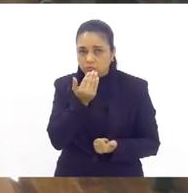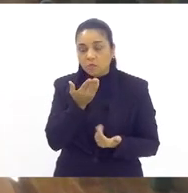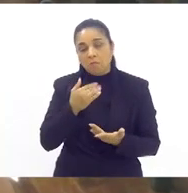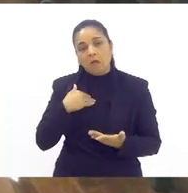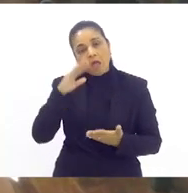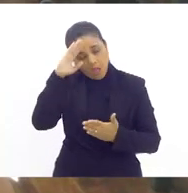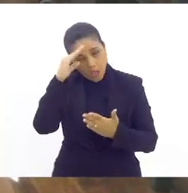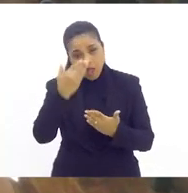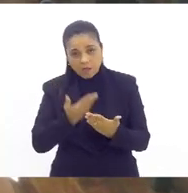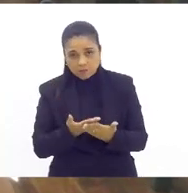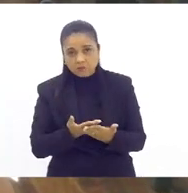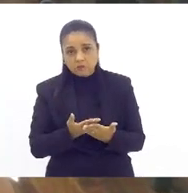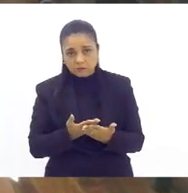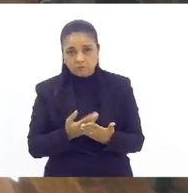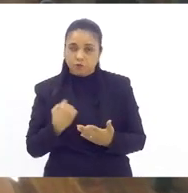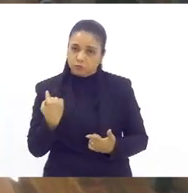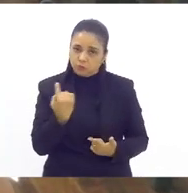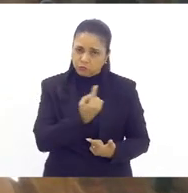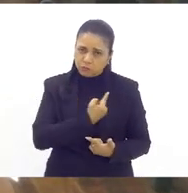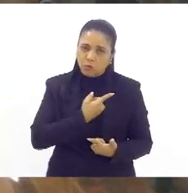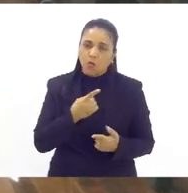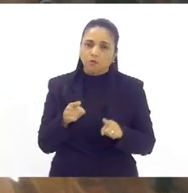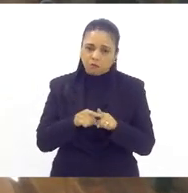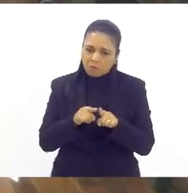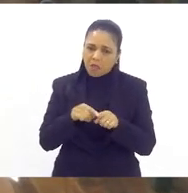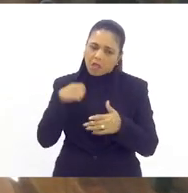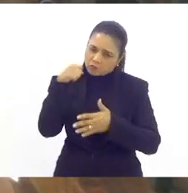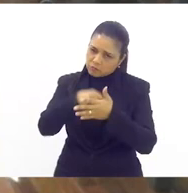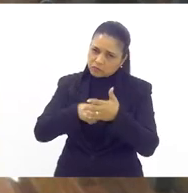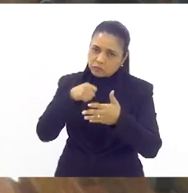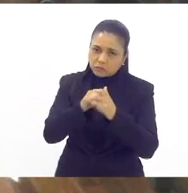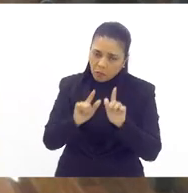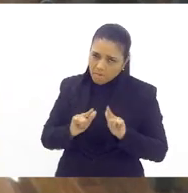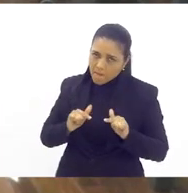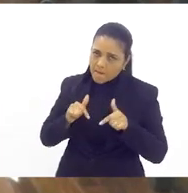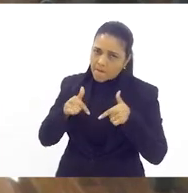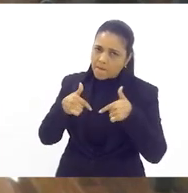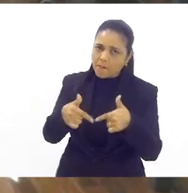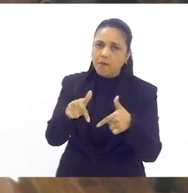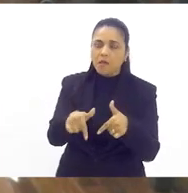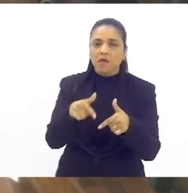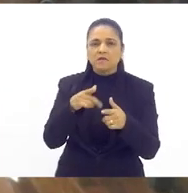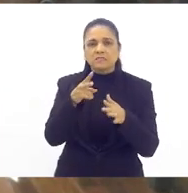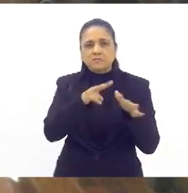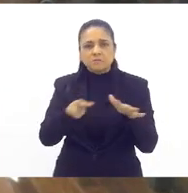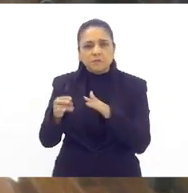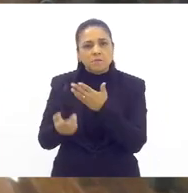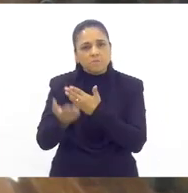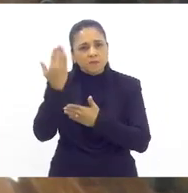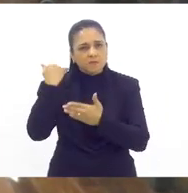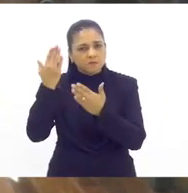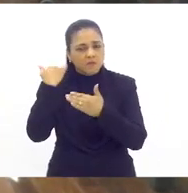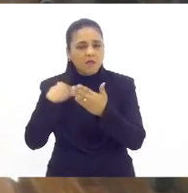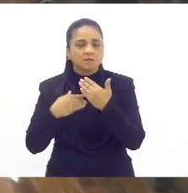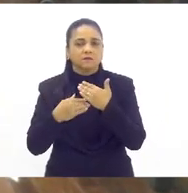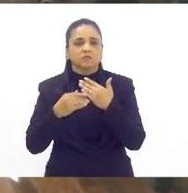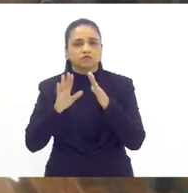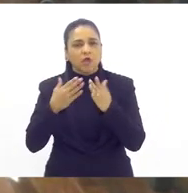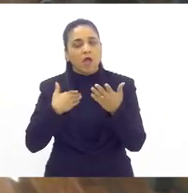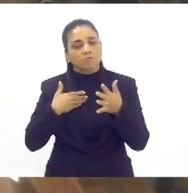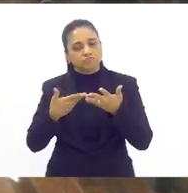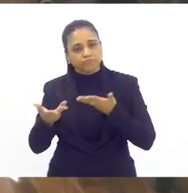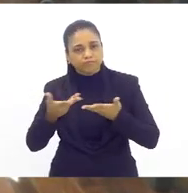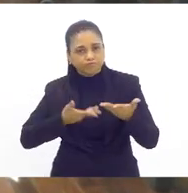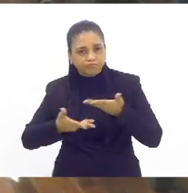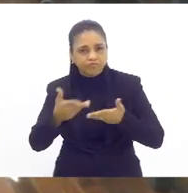é um pouco também fruto dos nossos esforços na semana passada houve já o andamento na tramitação